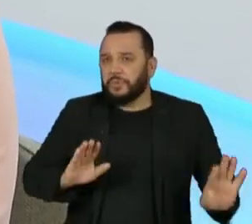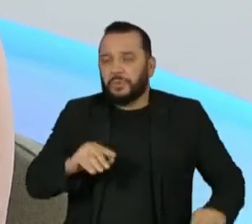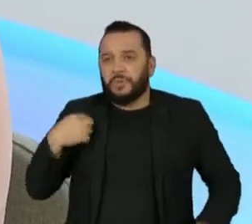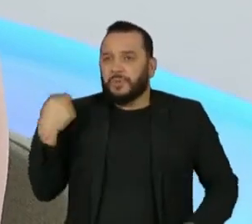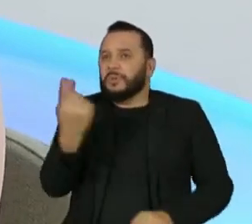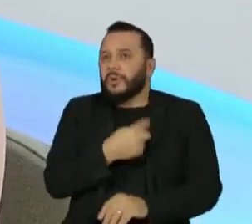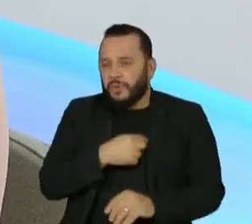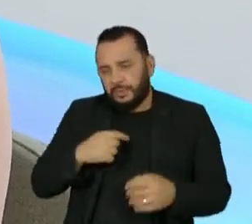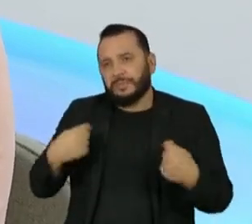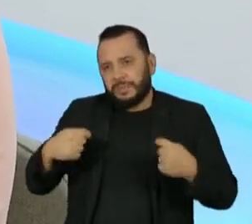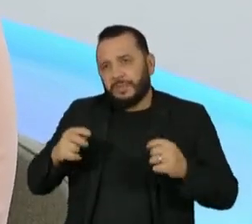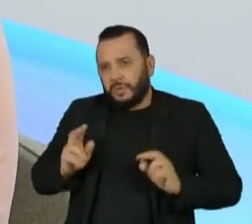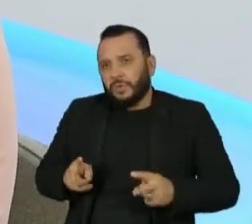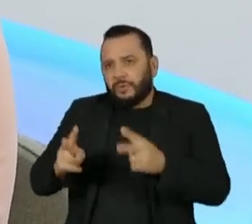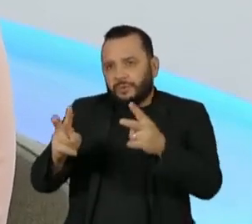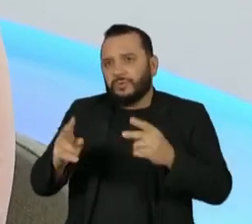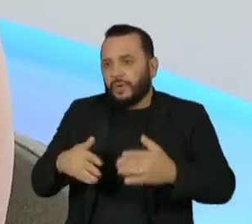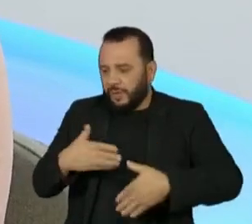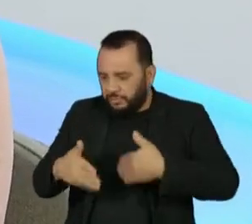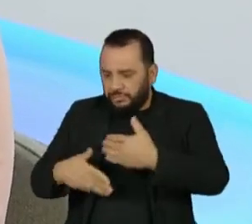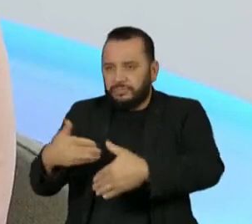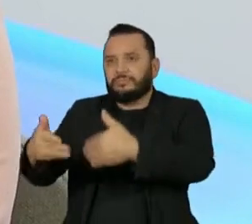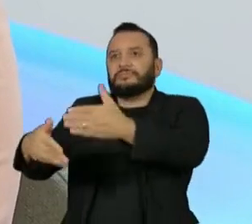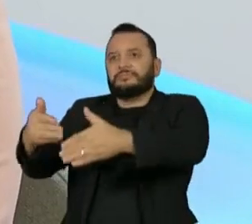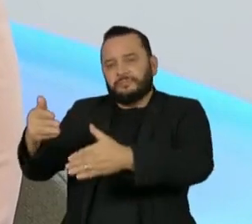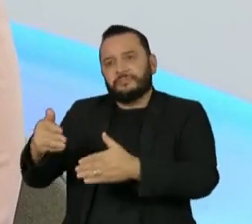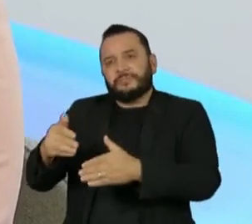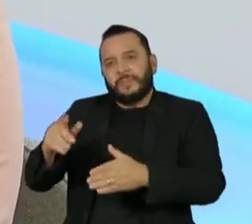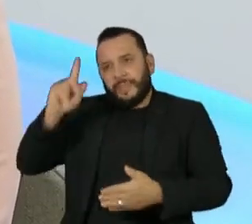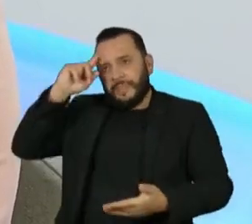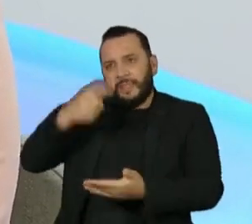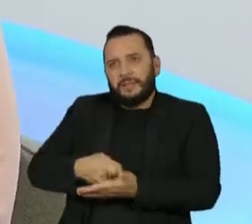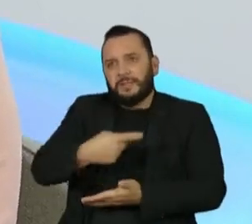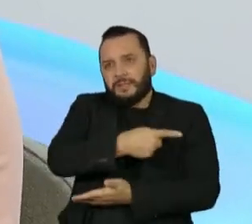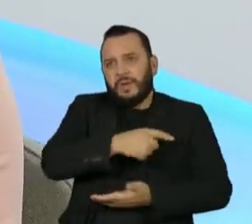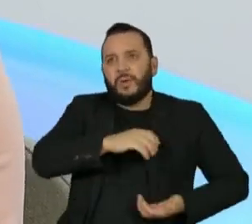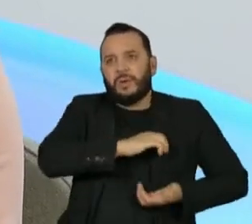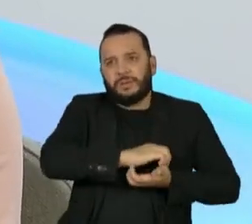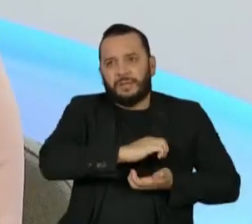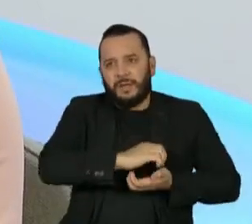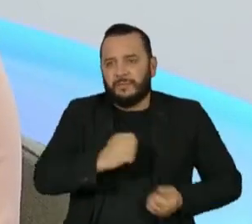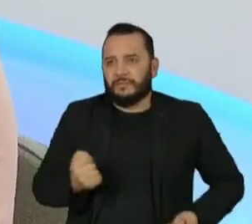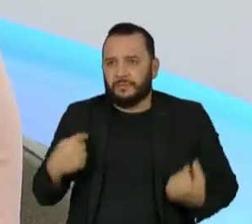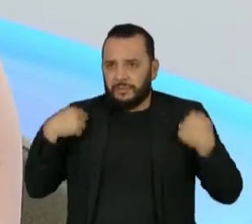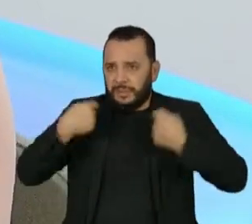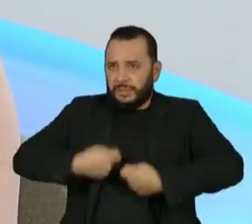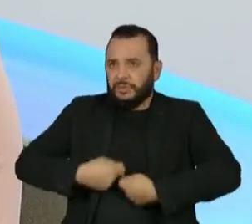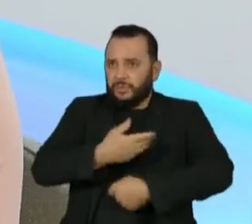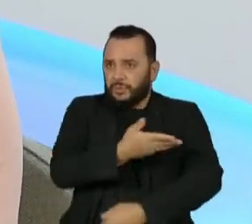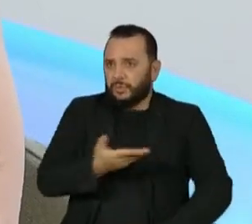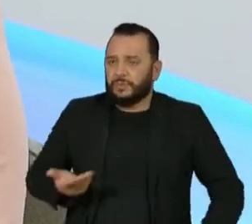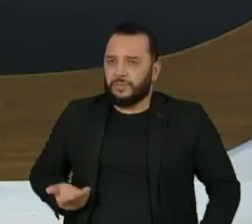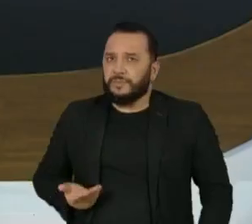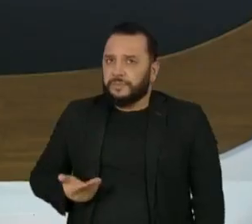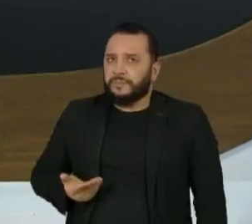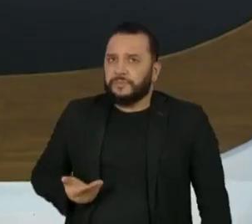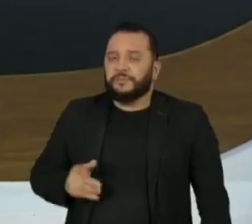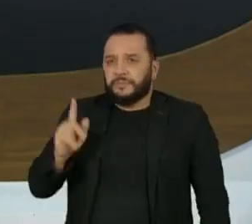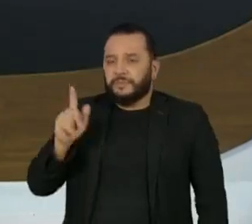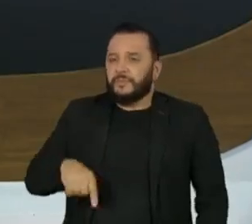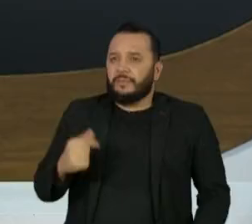nós dar seguimento e cumprimento às decisões da Corte. Portanto, faz parte